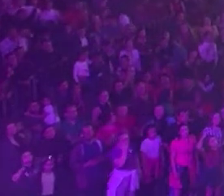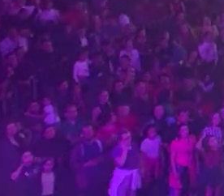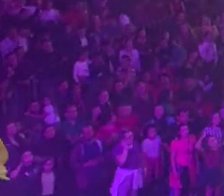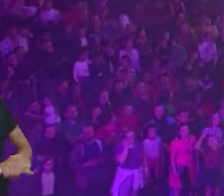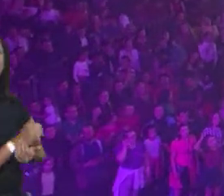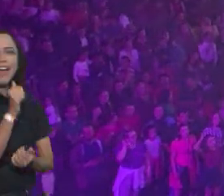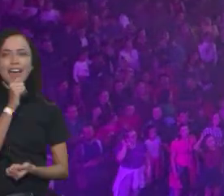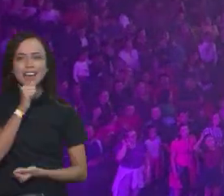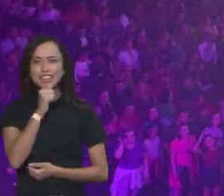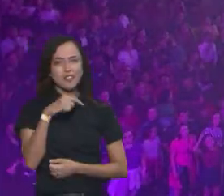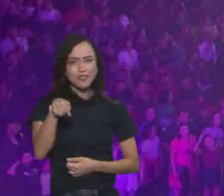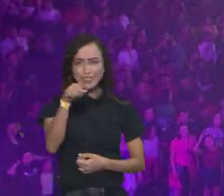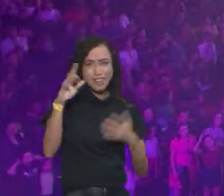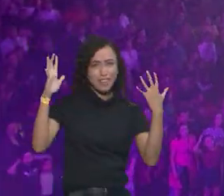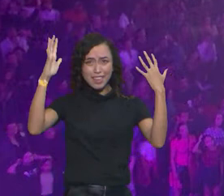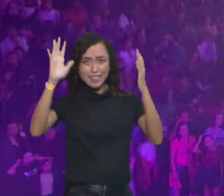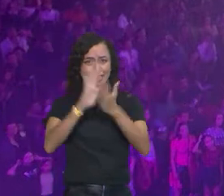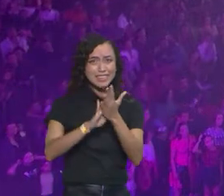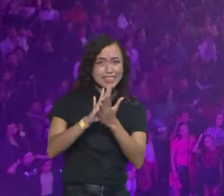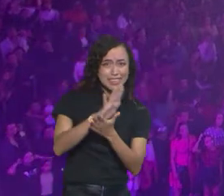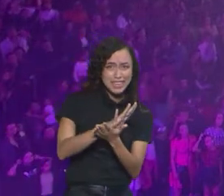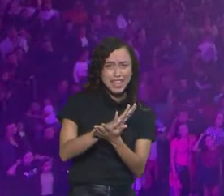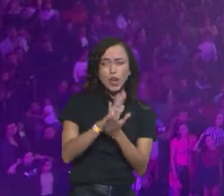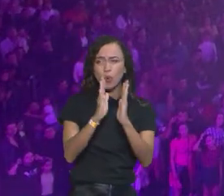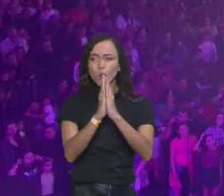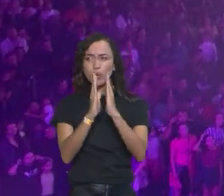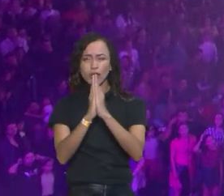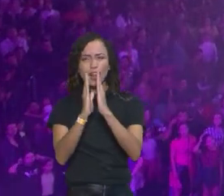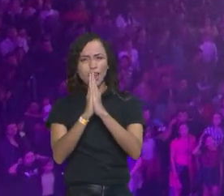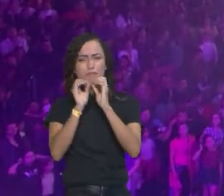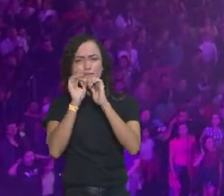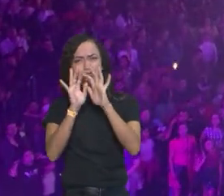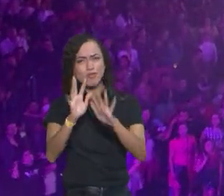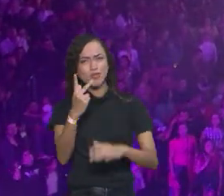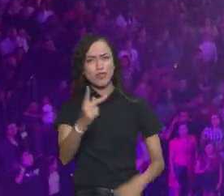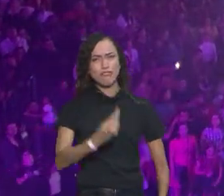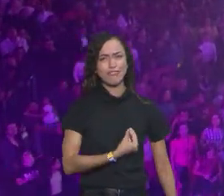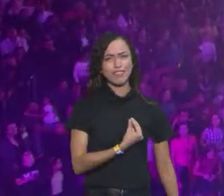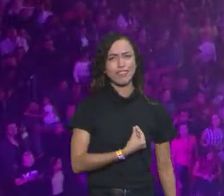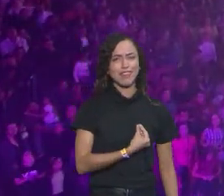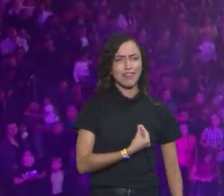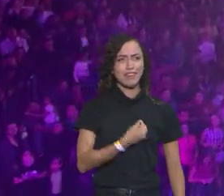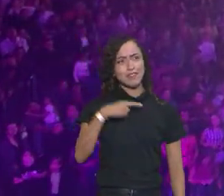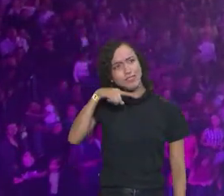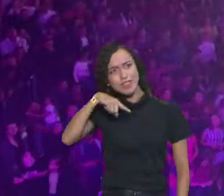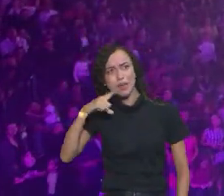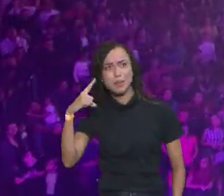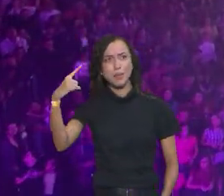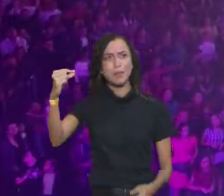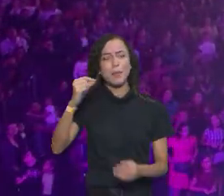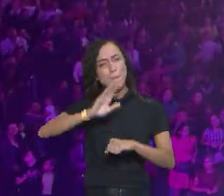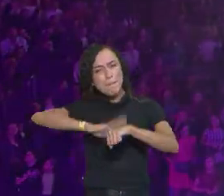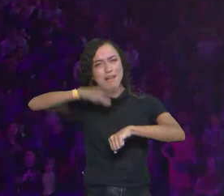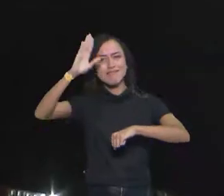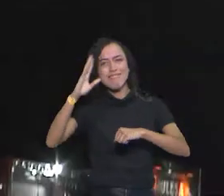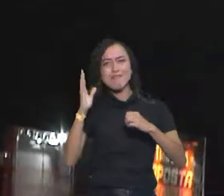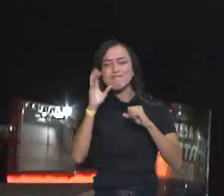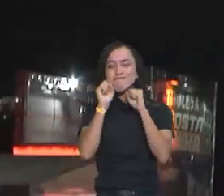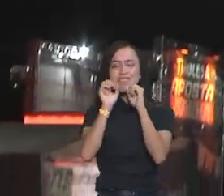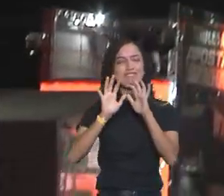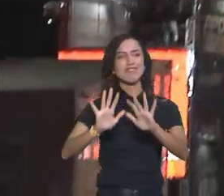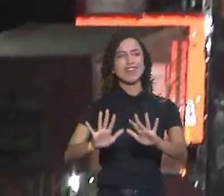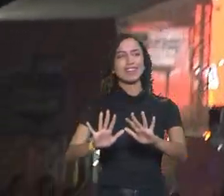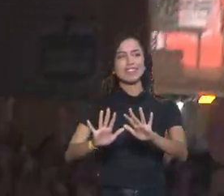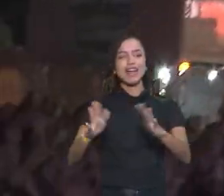eu ia orar e abençoar sua vida você ia sair daqui mais abençoado ainda levante a sua mão